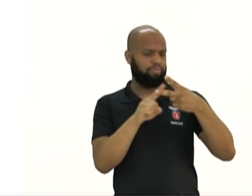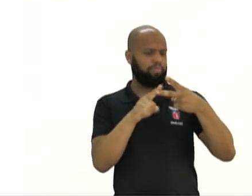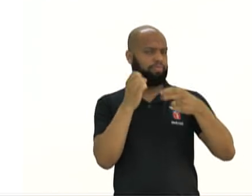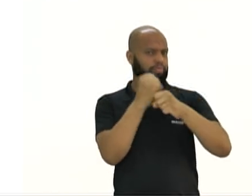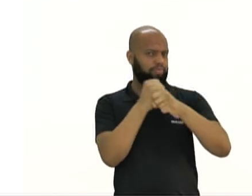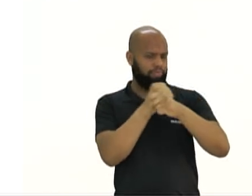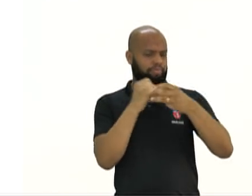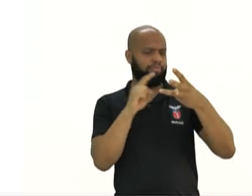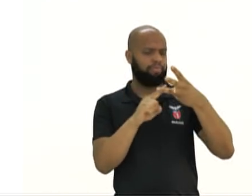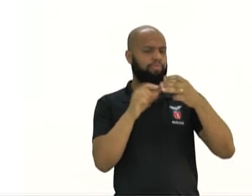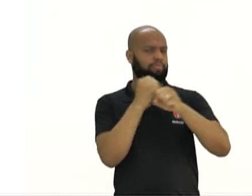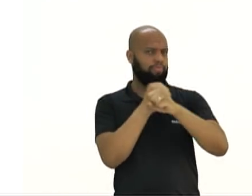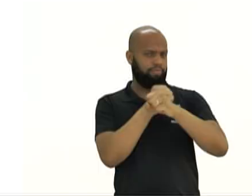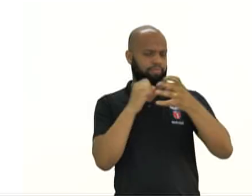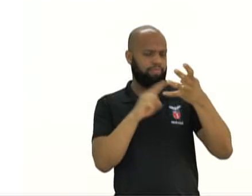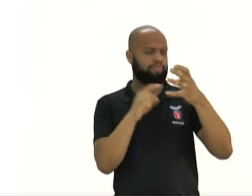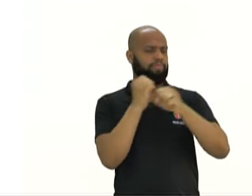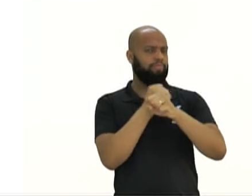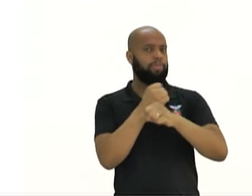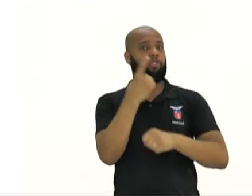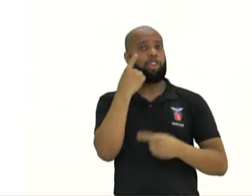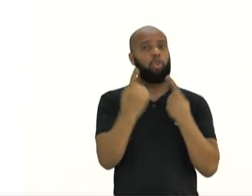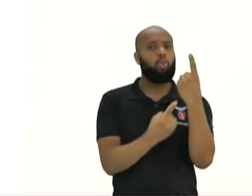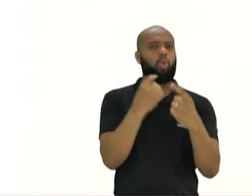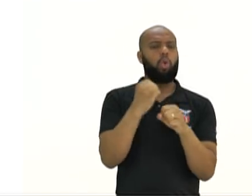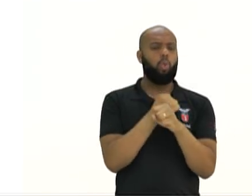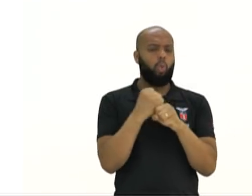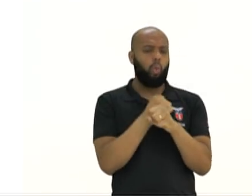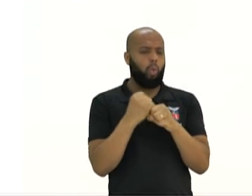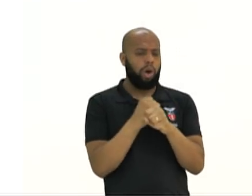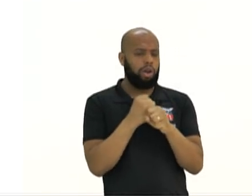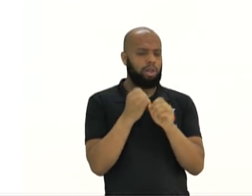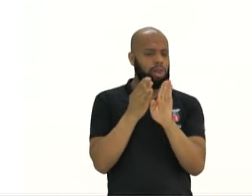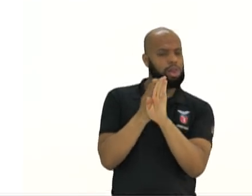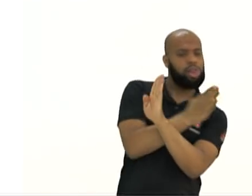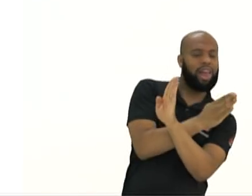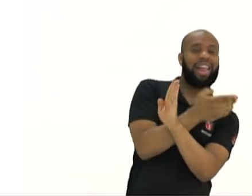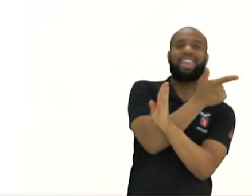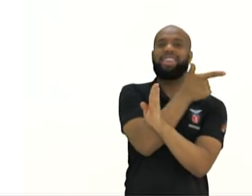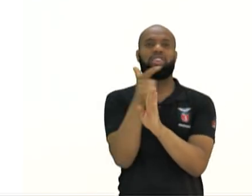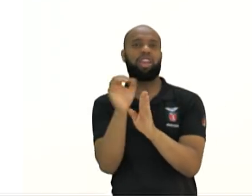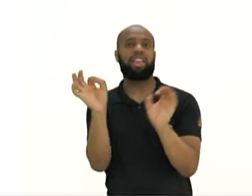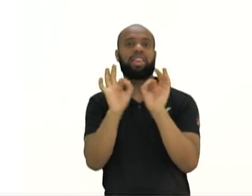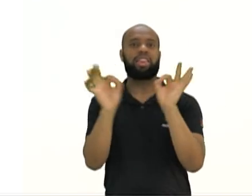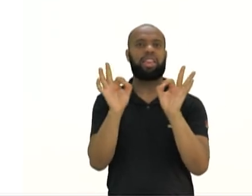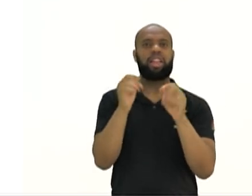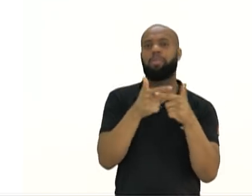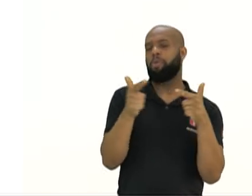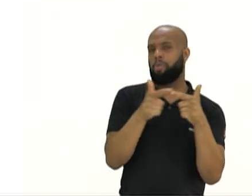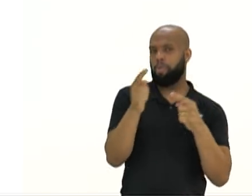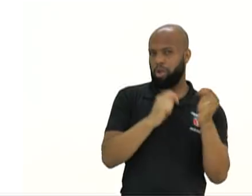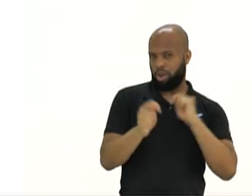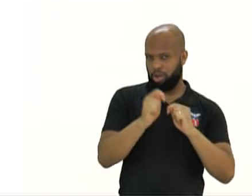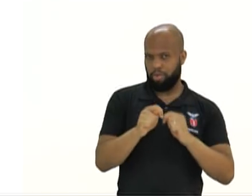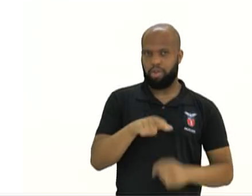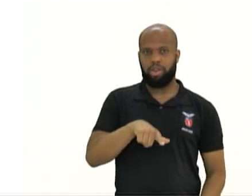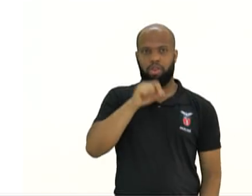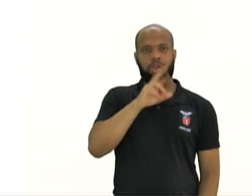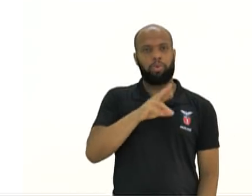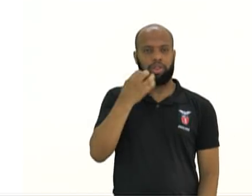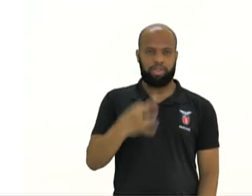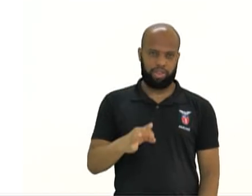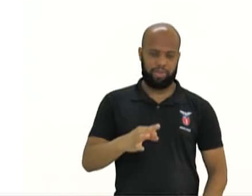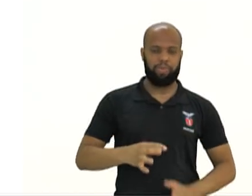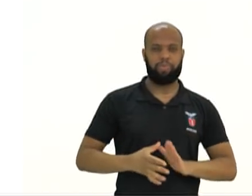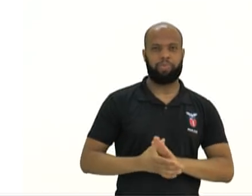Desde 1981, letra B. Desde 2001, letra C. Ou desde 2010, letra D. Vai lá no ano tempo na